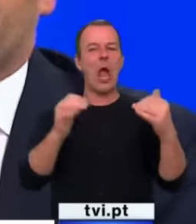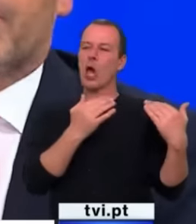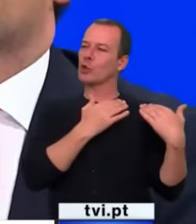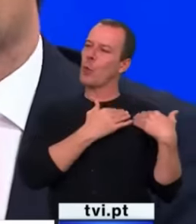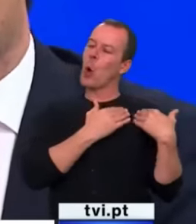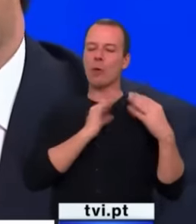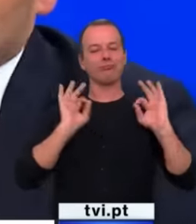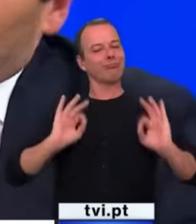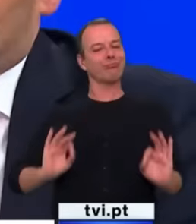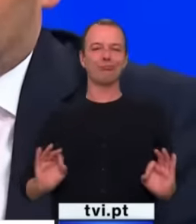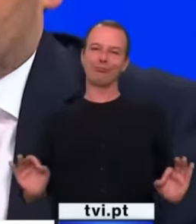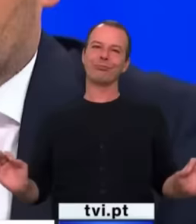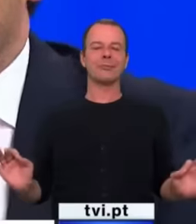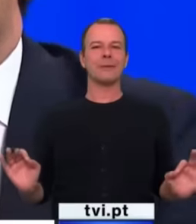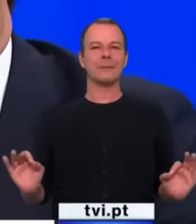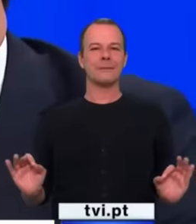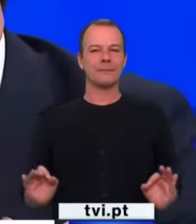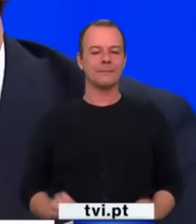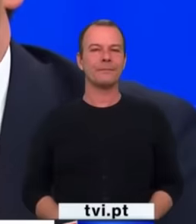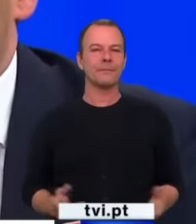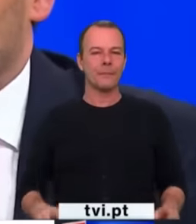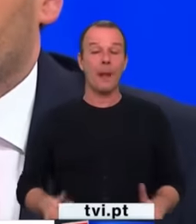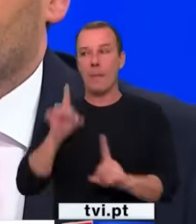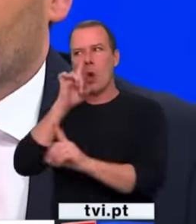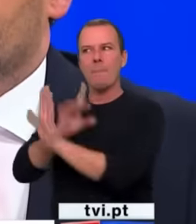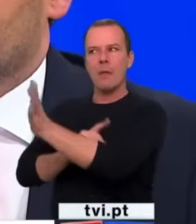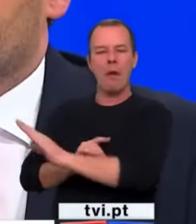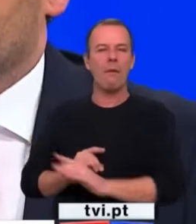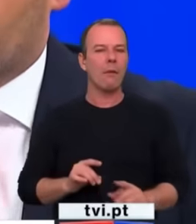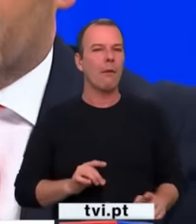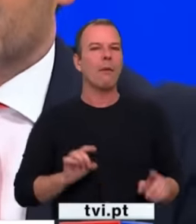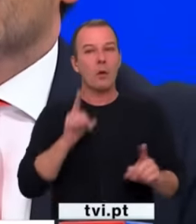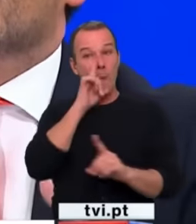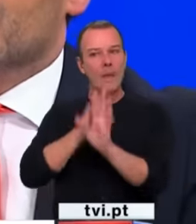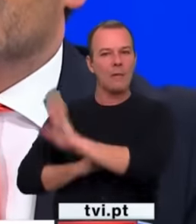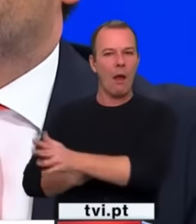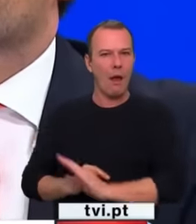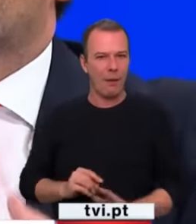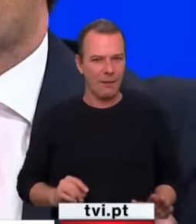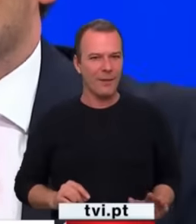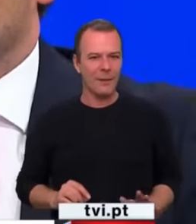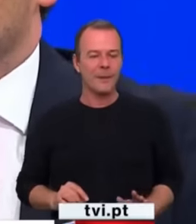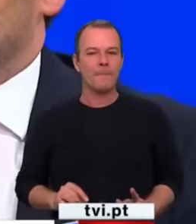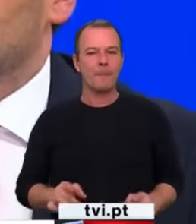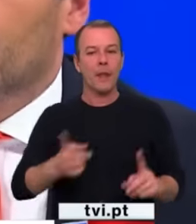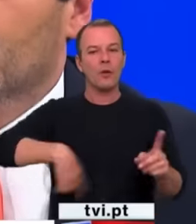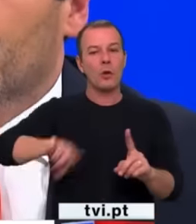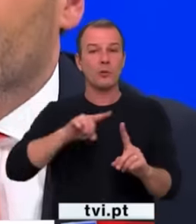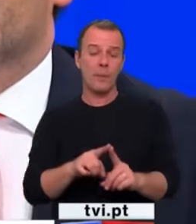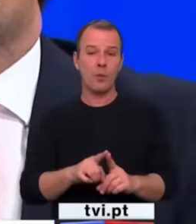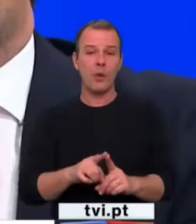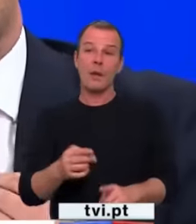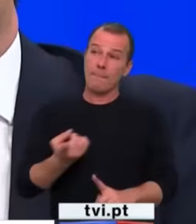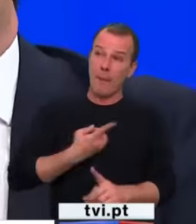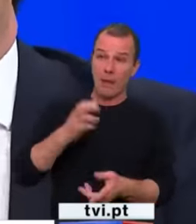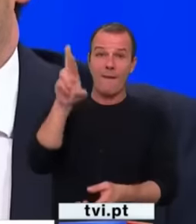Não houve nenhuma injeção na CP. Oh, Pedro Santos, deixa-me lá falar agora, senão fica difícil, não é? Está bem, não minta. Reconhece que geria a TAP por WhatsApp. Não, pagámos uma indemnização por sua culpa. E